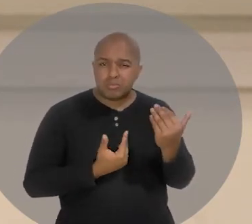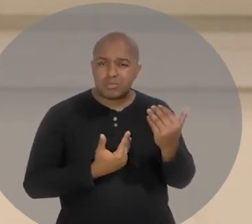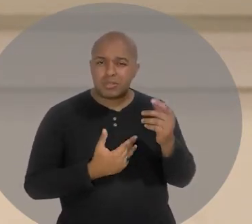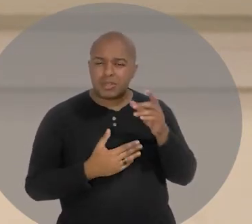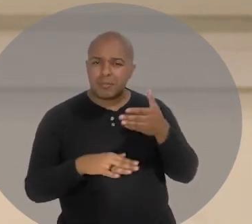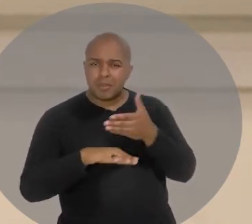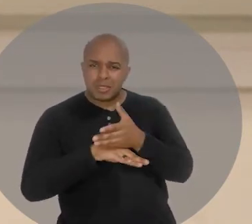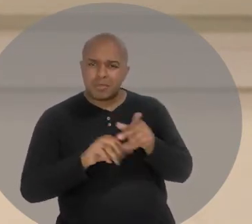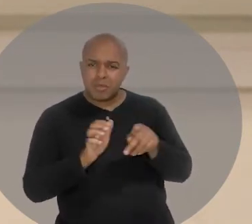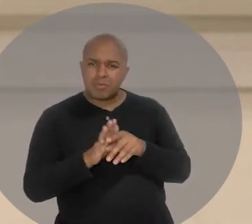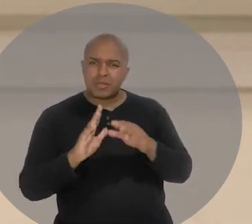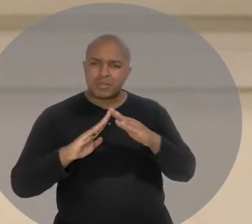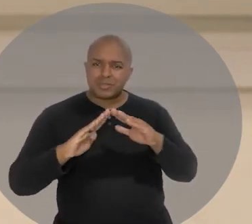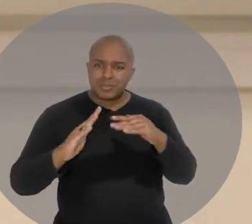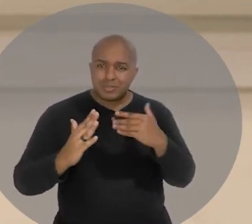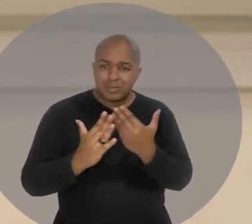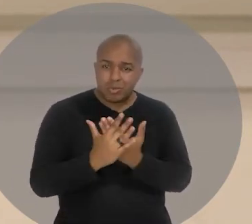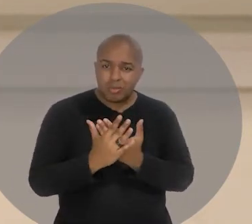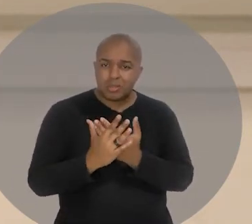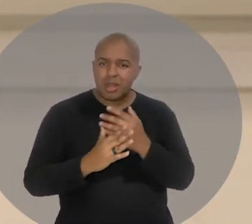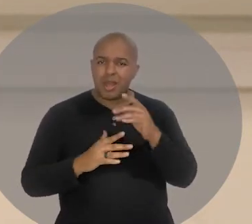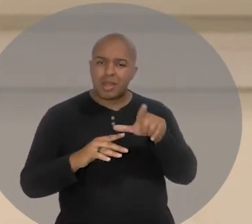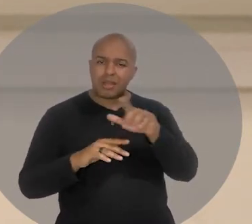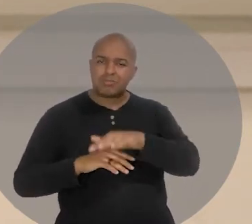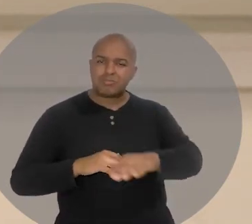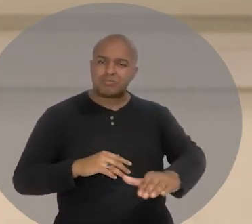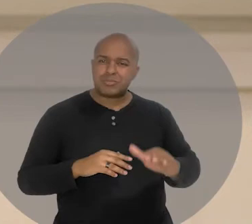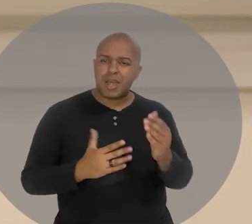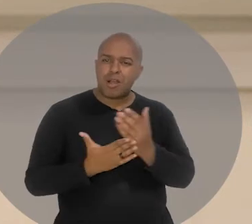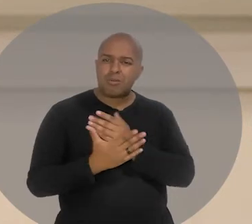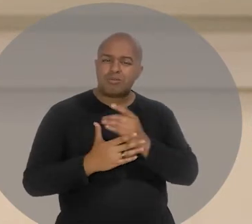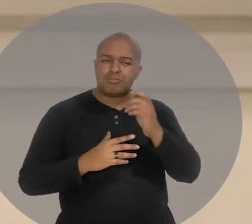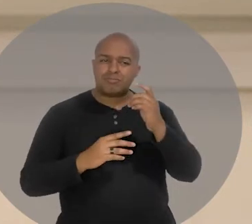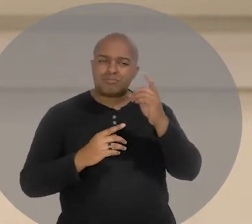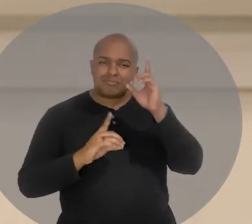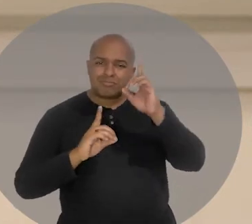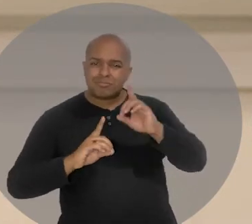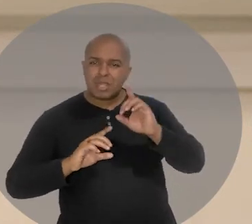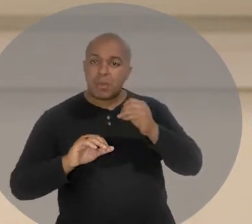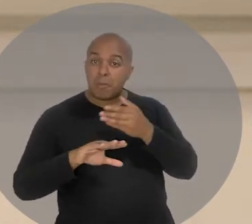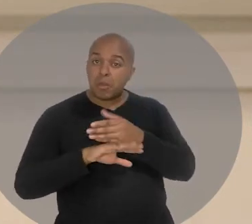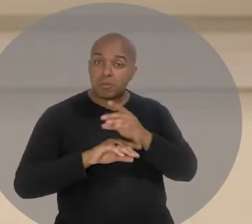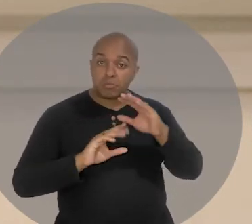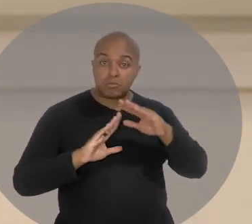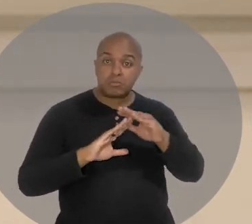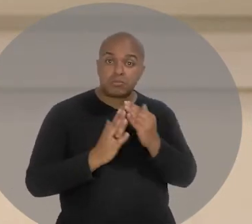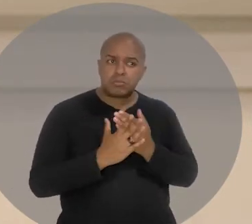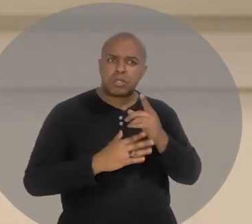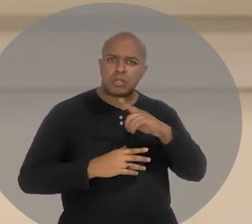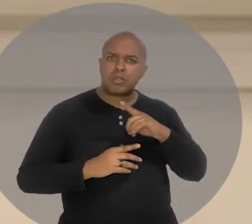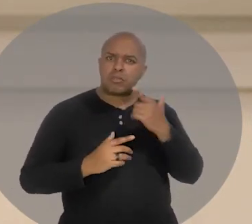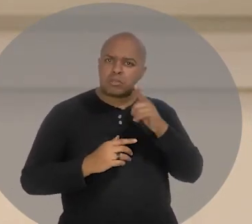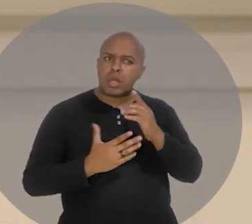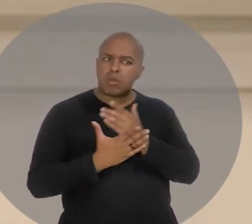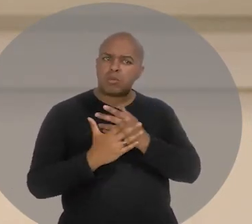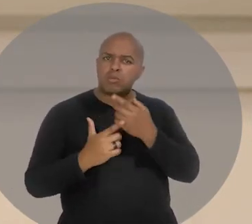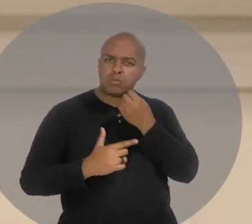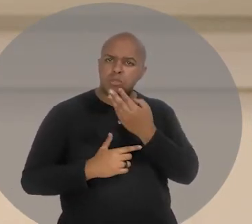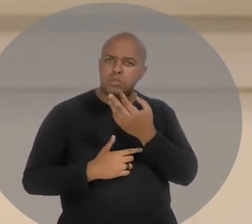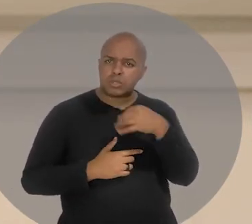participa da escola, né? Uma criança com alguma deficiência, ela participa da escola, ela tem um ganho significativo,